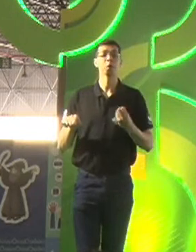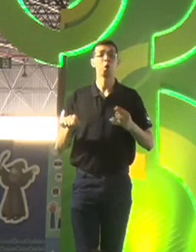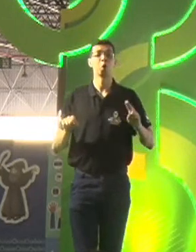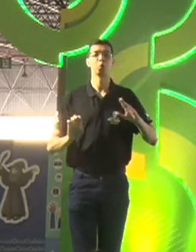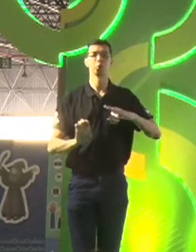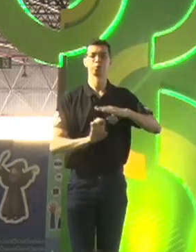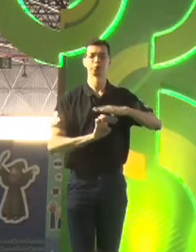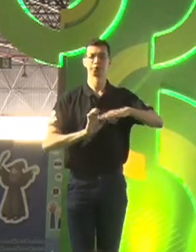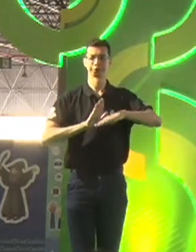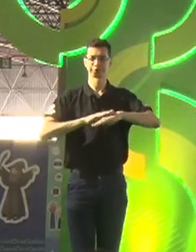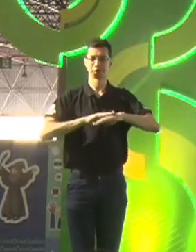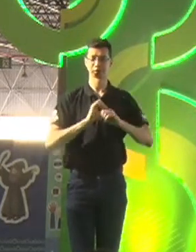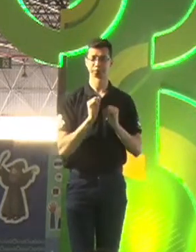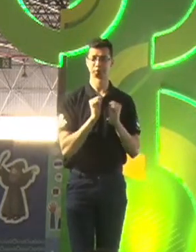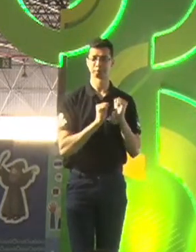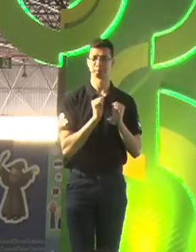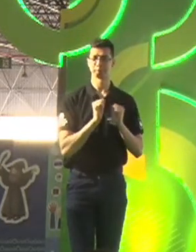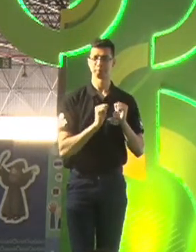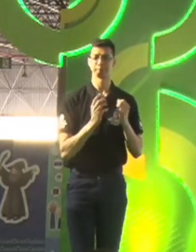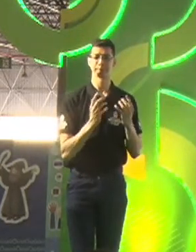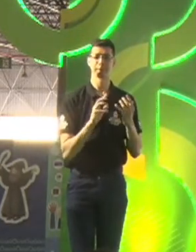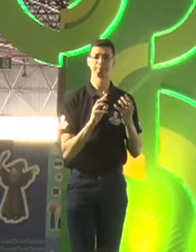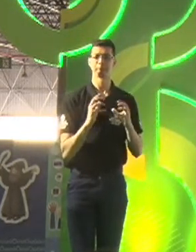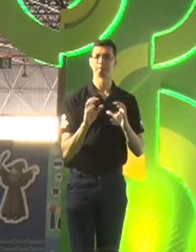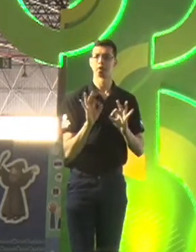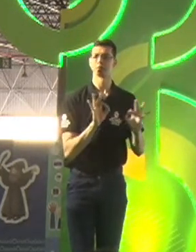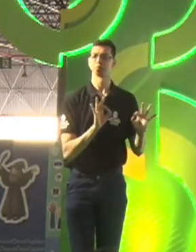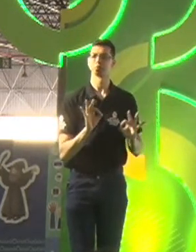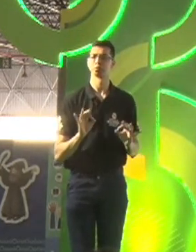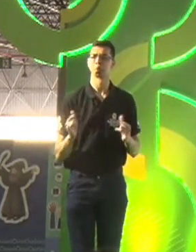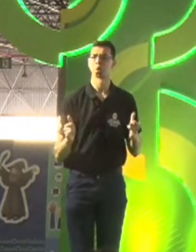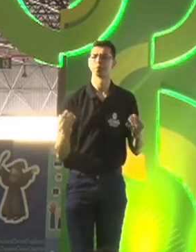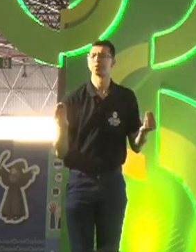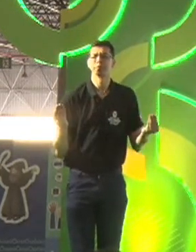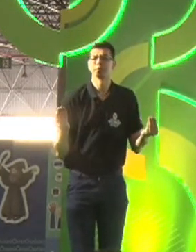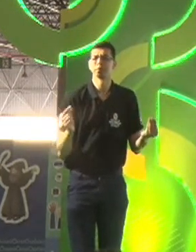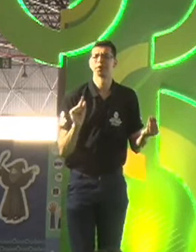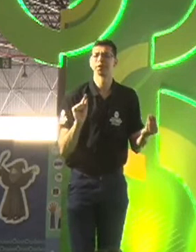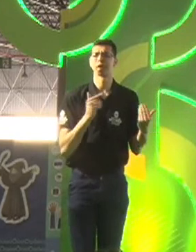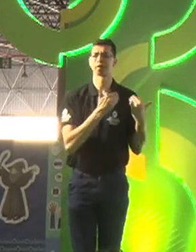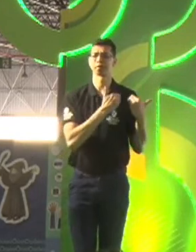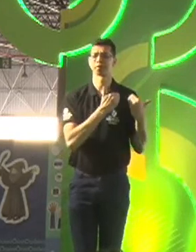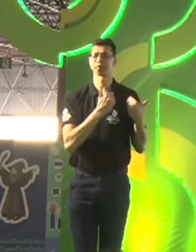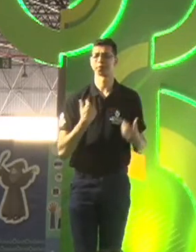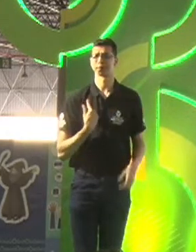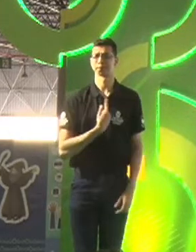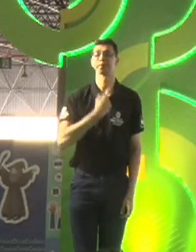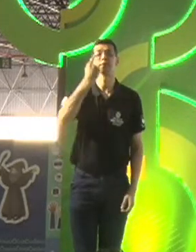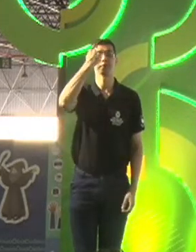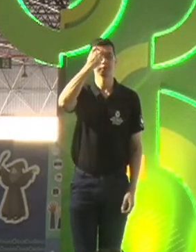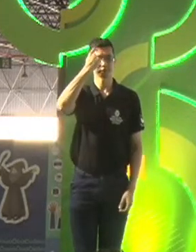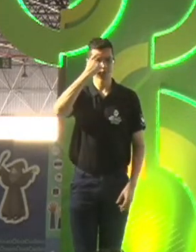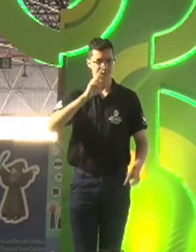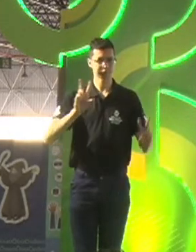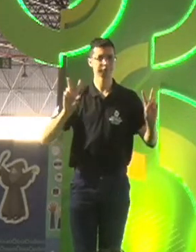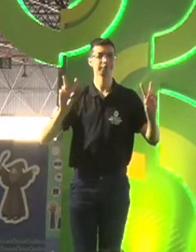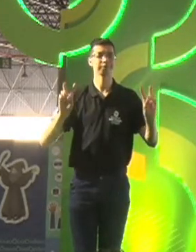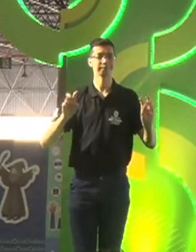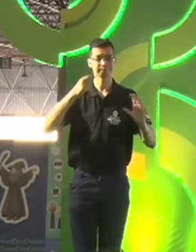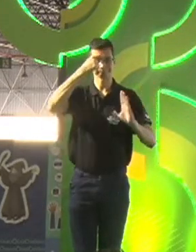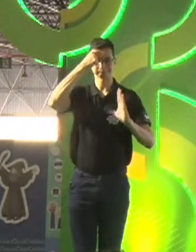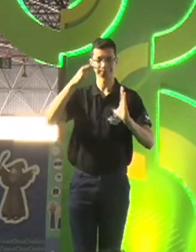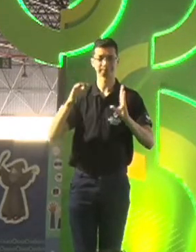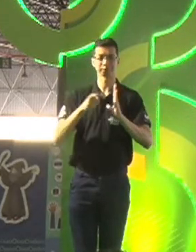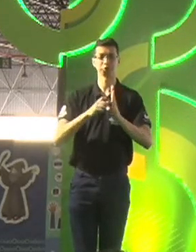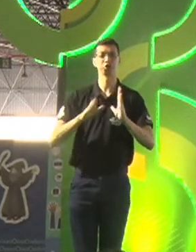que produz o robô quem tem essa responsabilidade a gente tem que pensar sobre os vieses que já existem na Inteligência Artificial